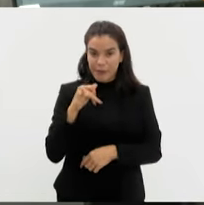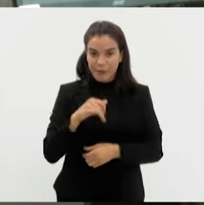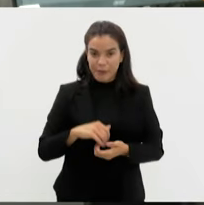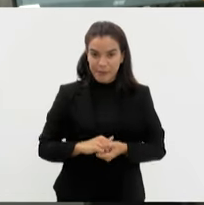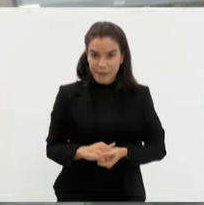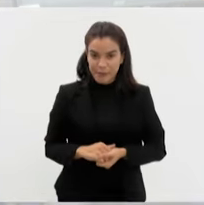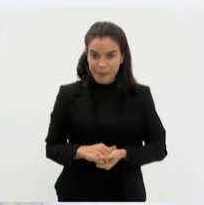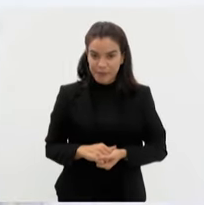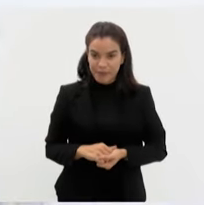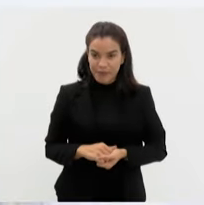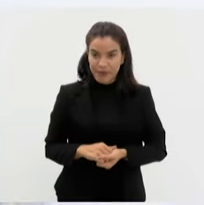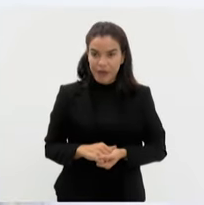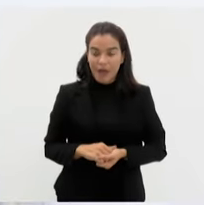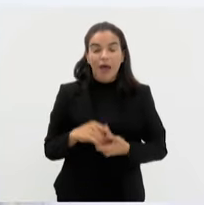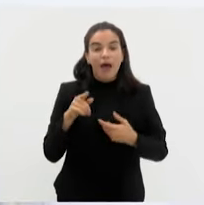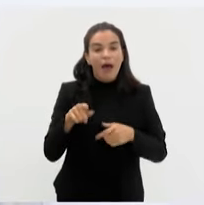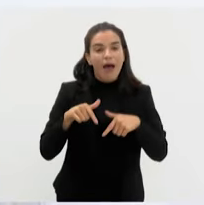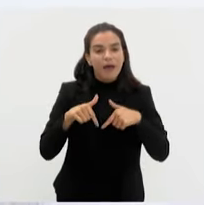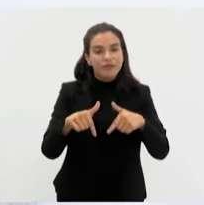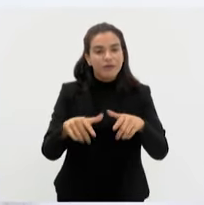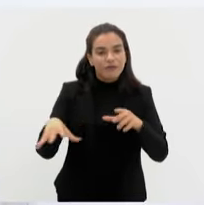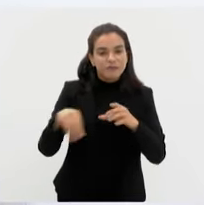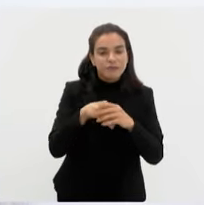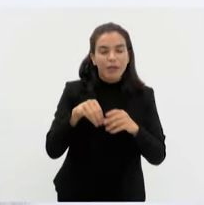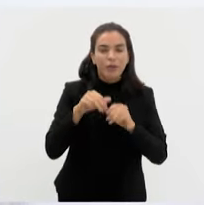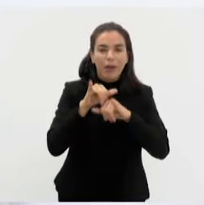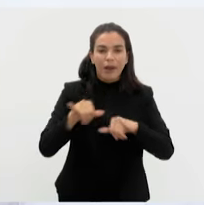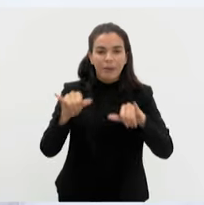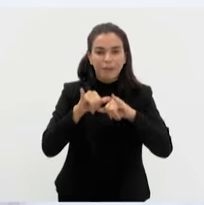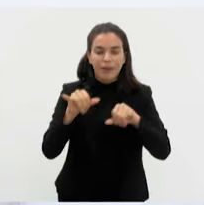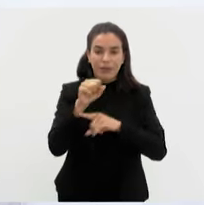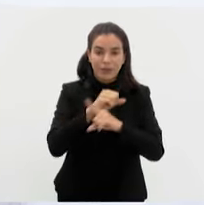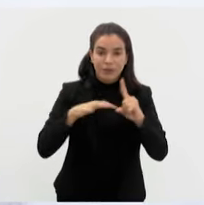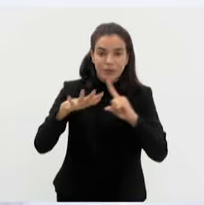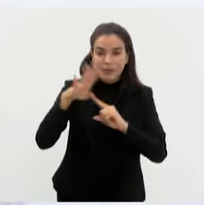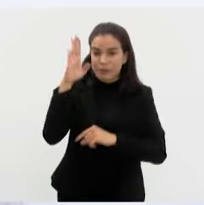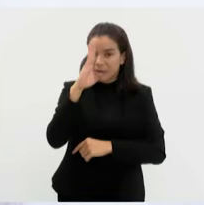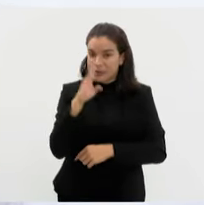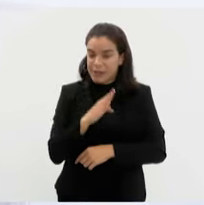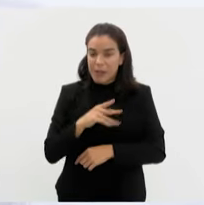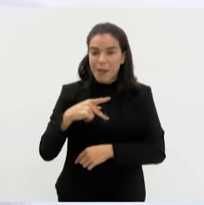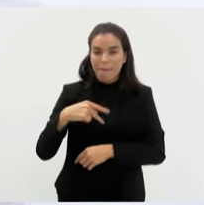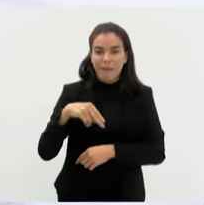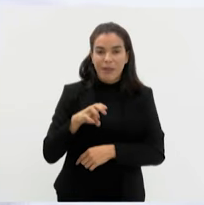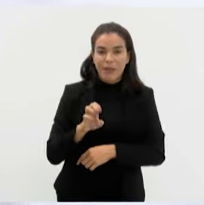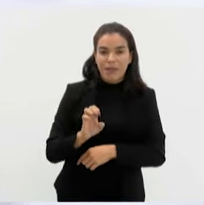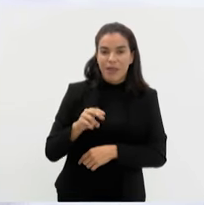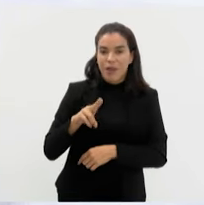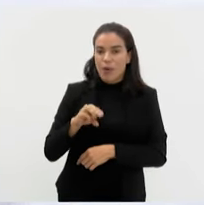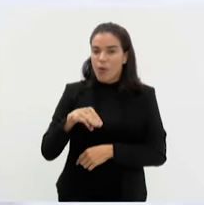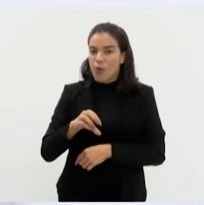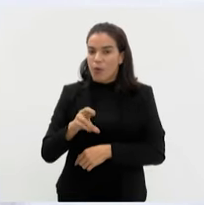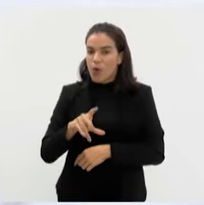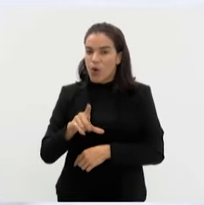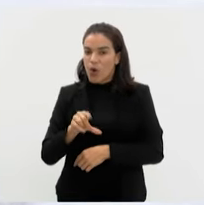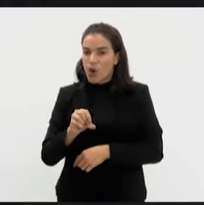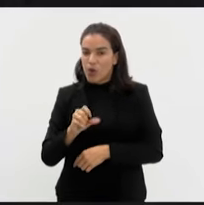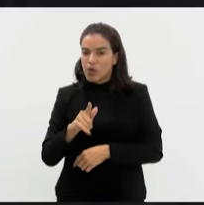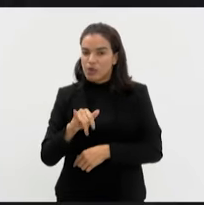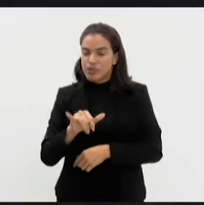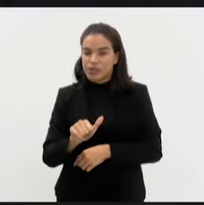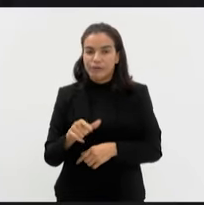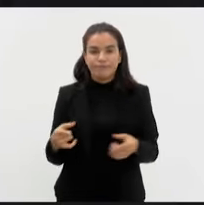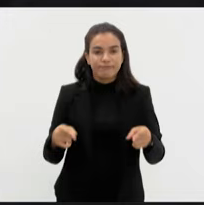eletrônicos. A ação faz parte de uma campanha da Sociedade Brasileira de Pneumologia e Tisiologia,